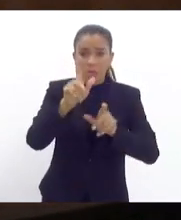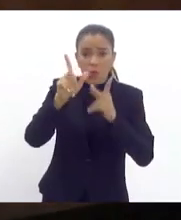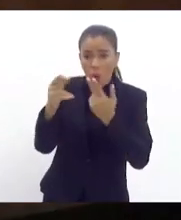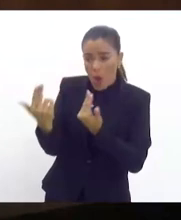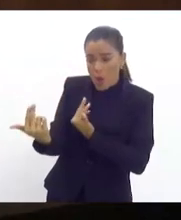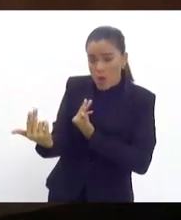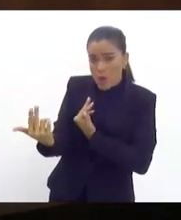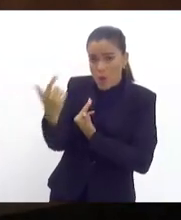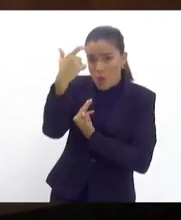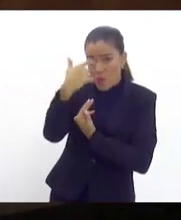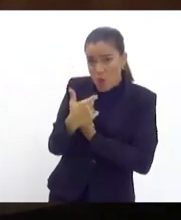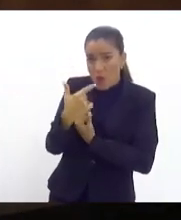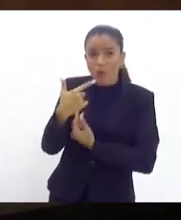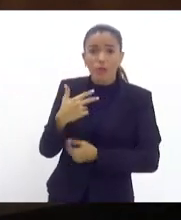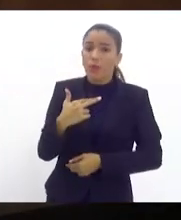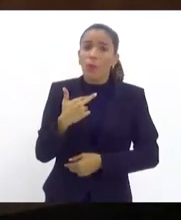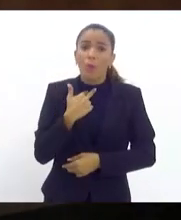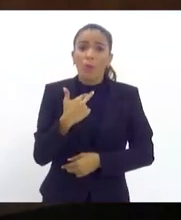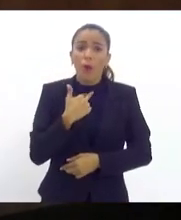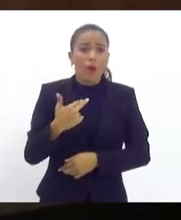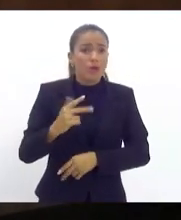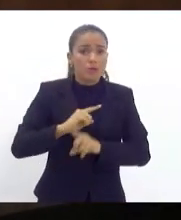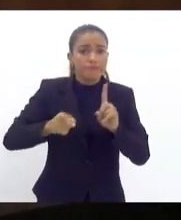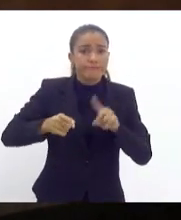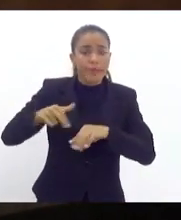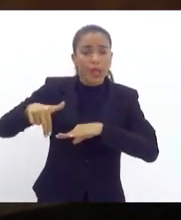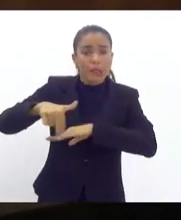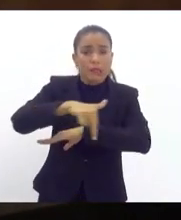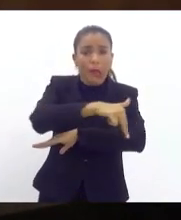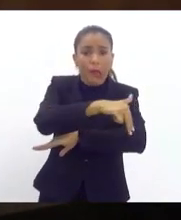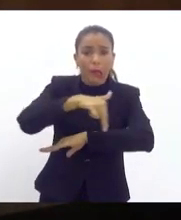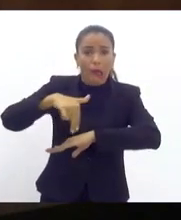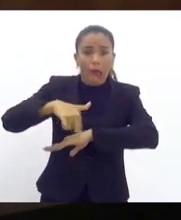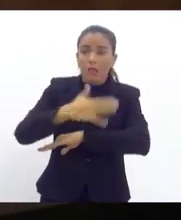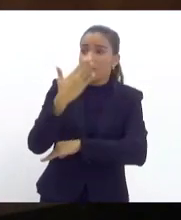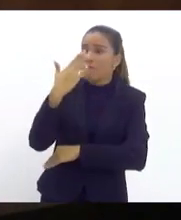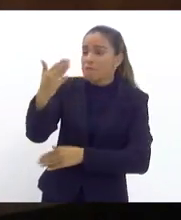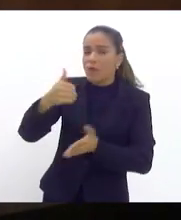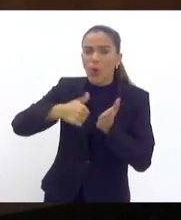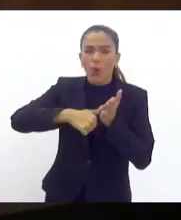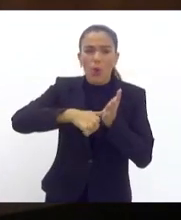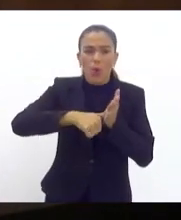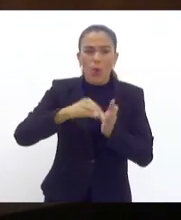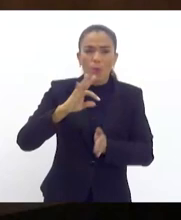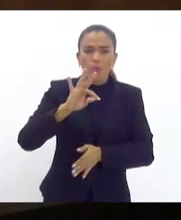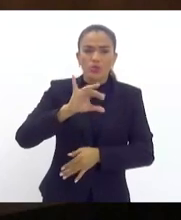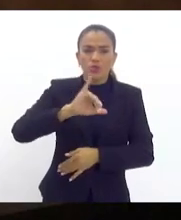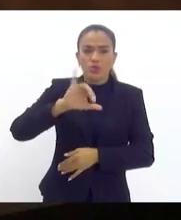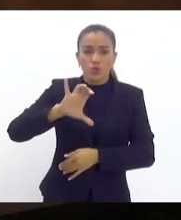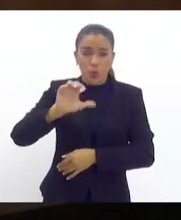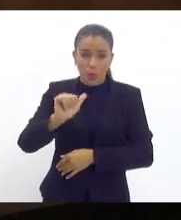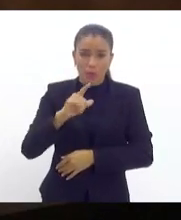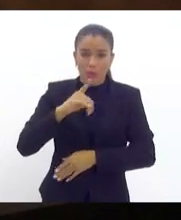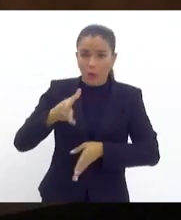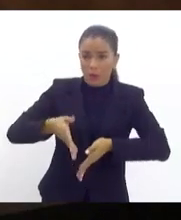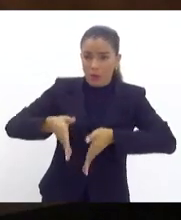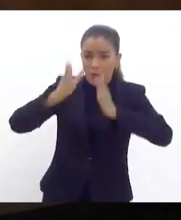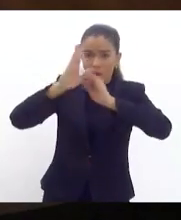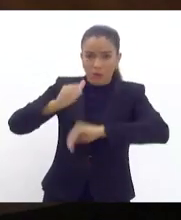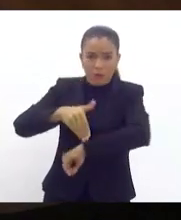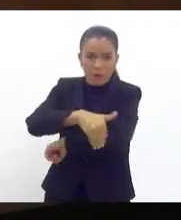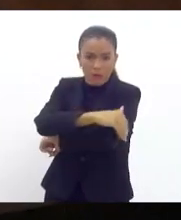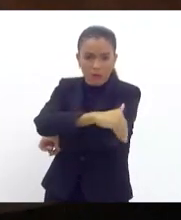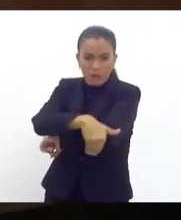eu e não pode andar na Tijuca em frente ao Tijuca mesmo na tem um edifício na esquina